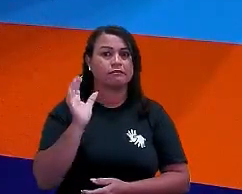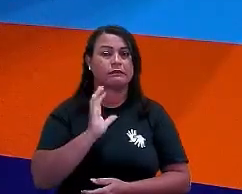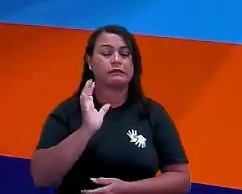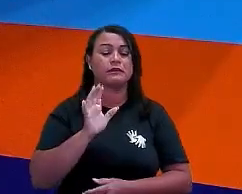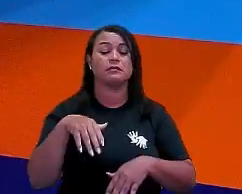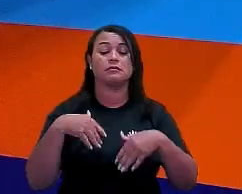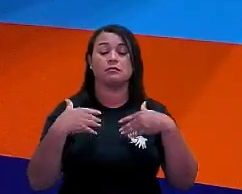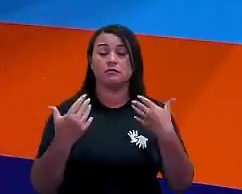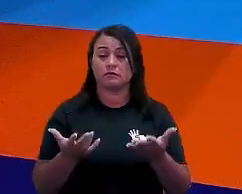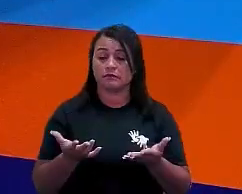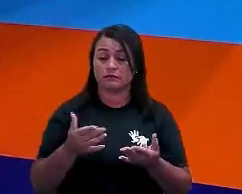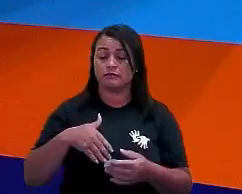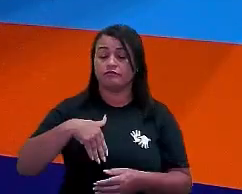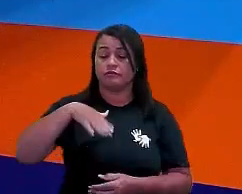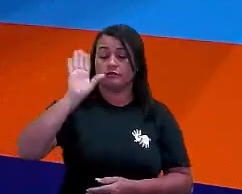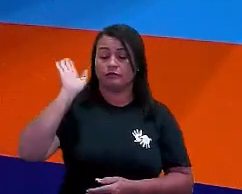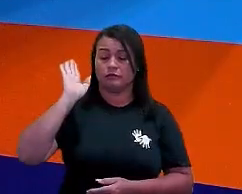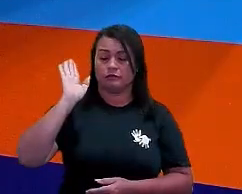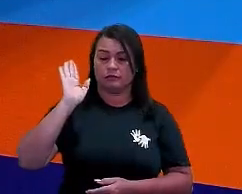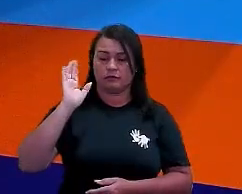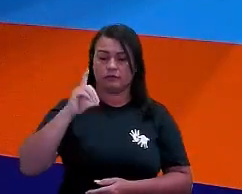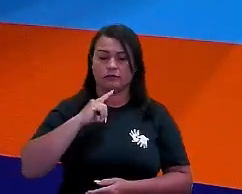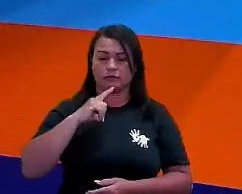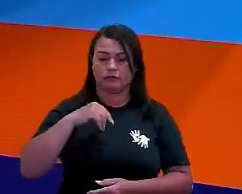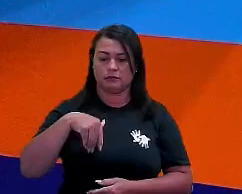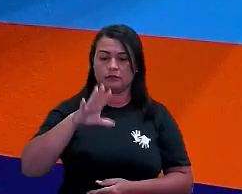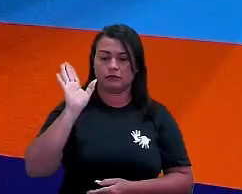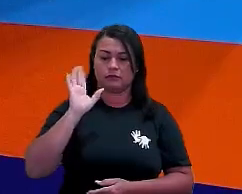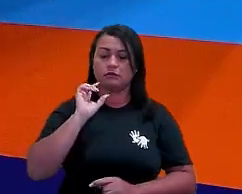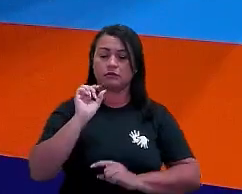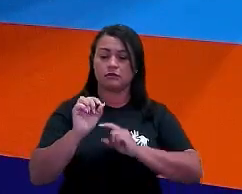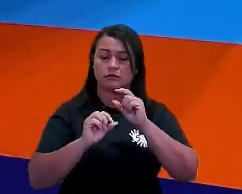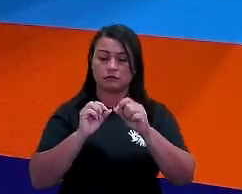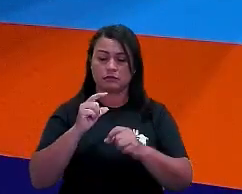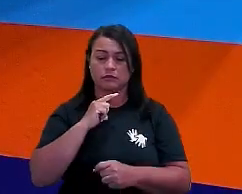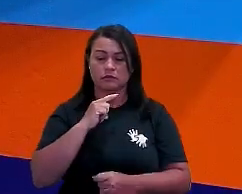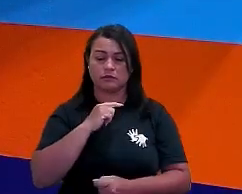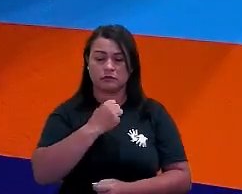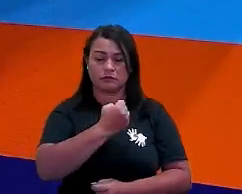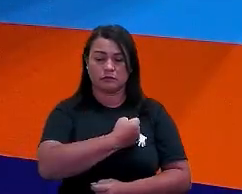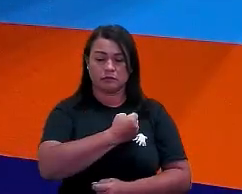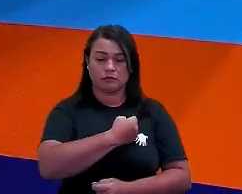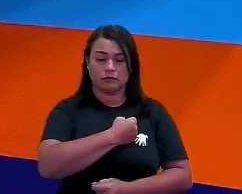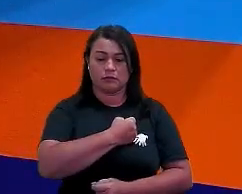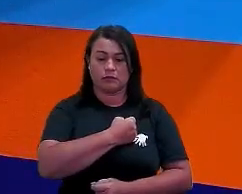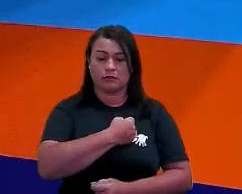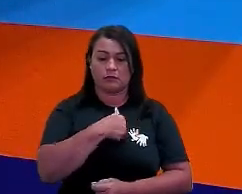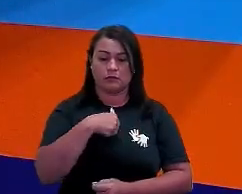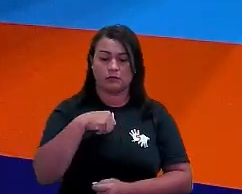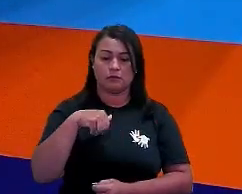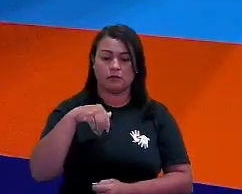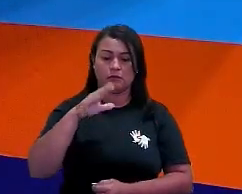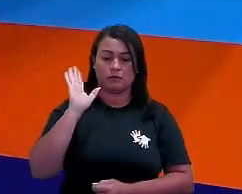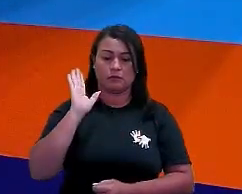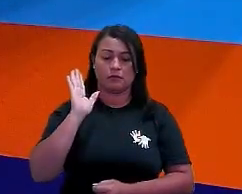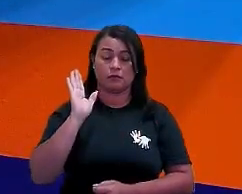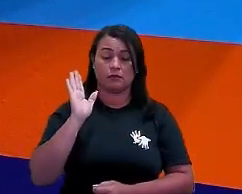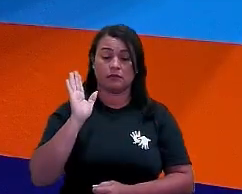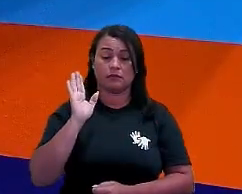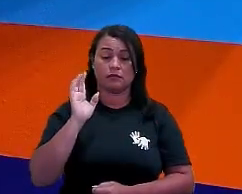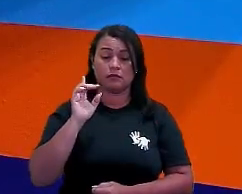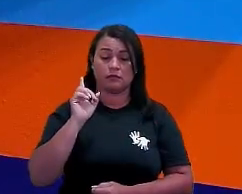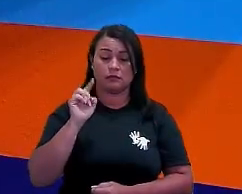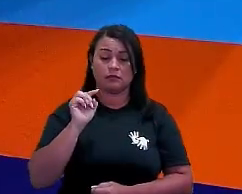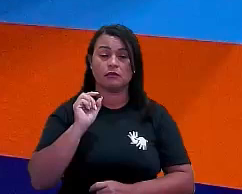é o que custa mais. Se é o que custa mais, é o que tem o número mais alto aqui, ó, que